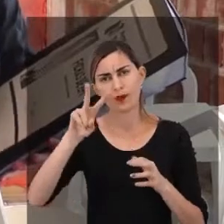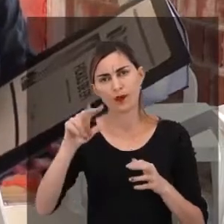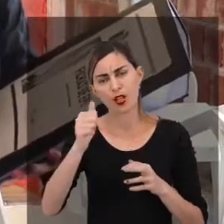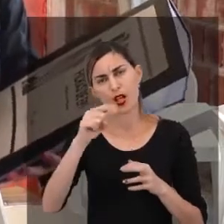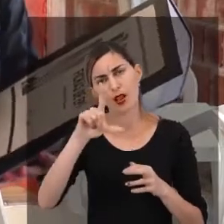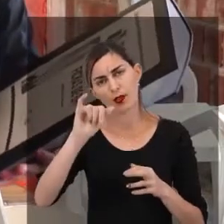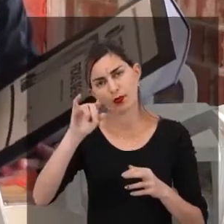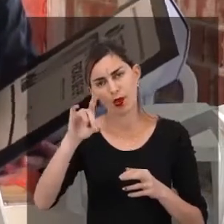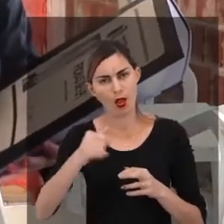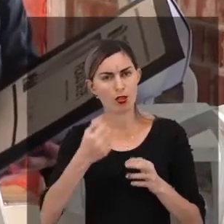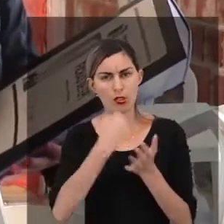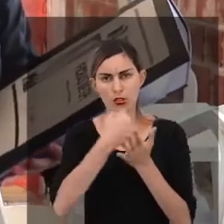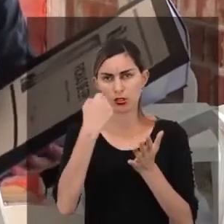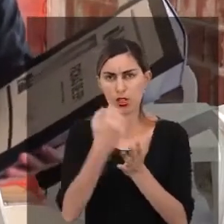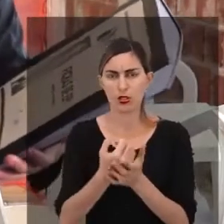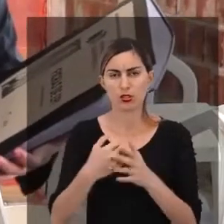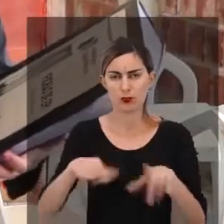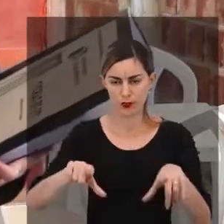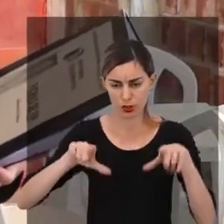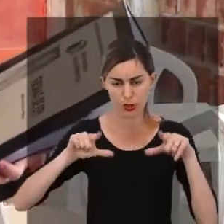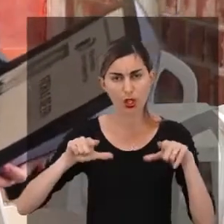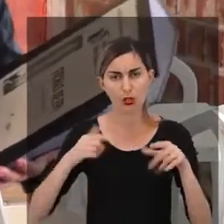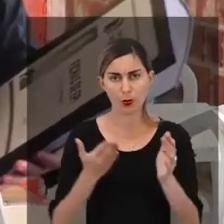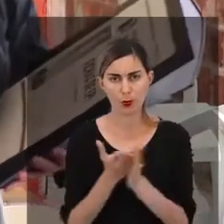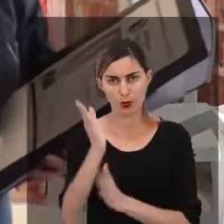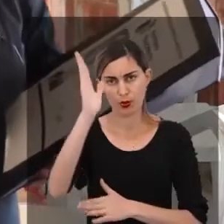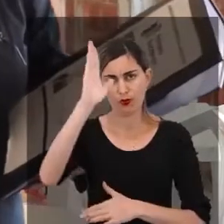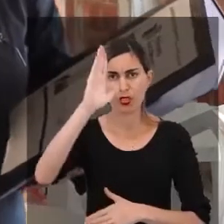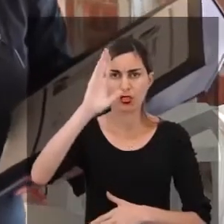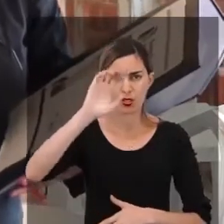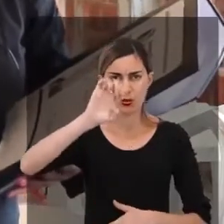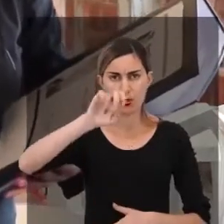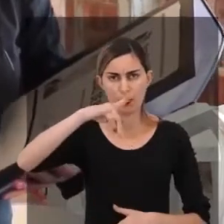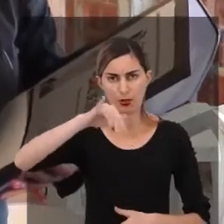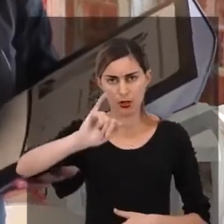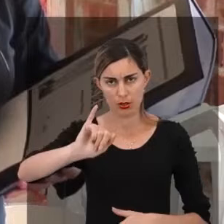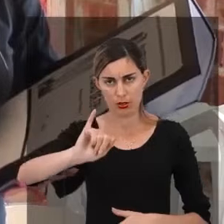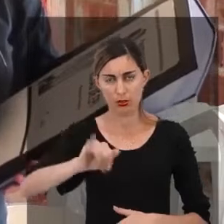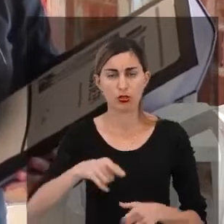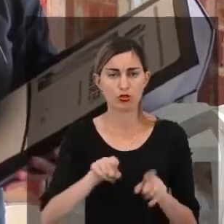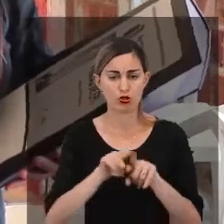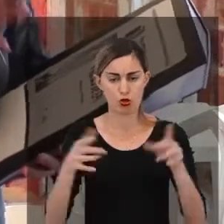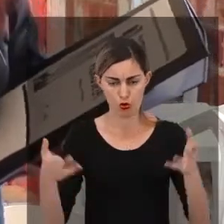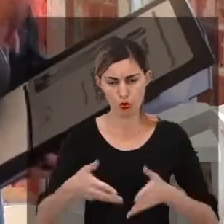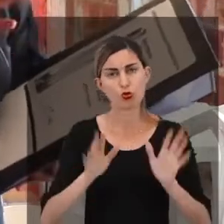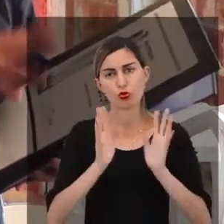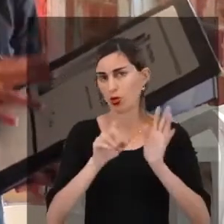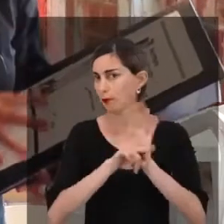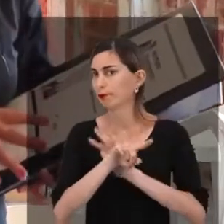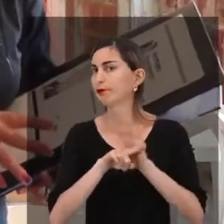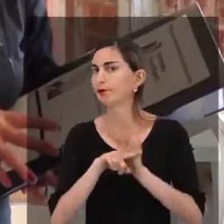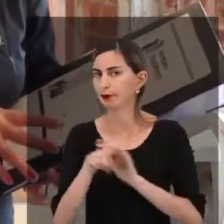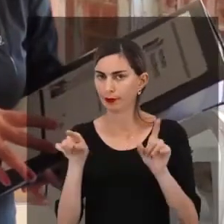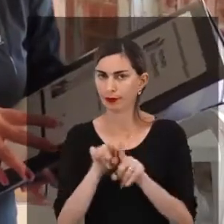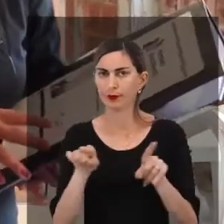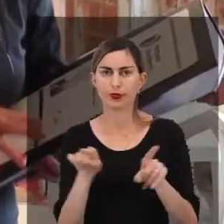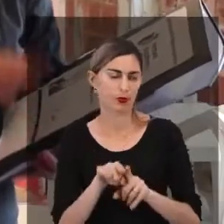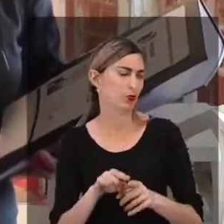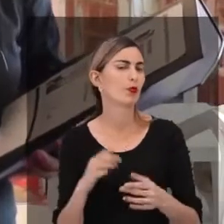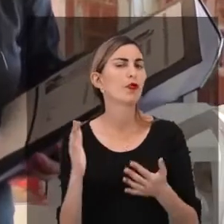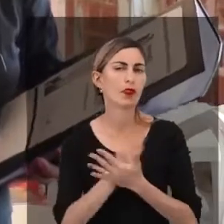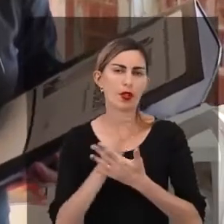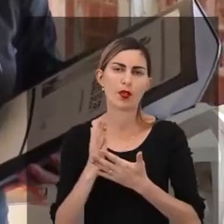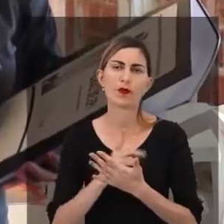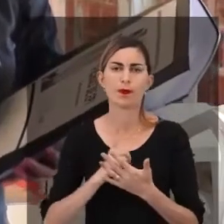a validade do CA, né, que é o certificado de aprovação do EPI, e hoje já é fiscalizado também,